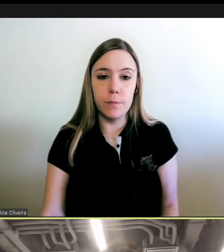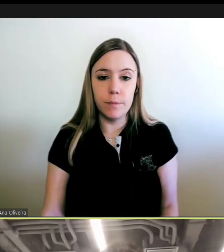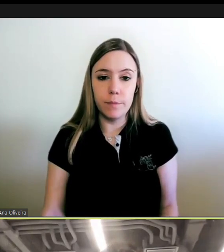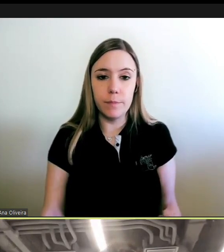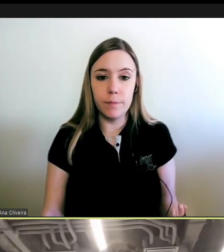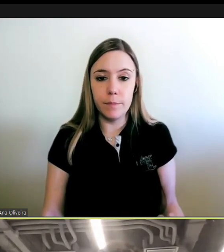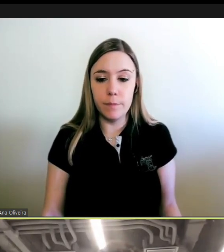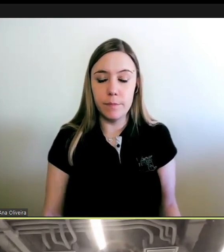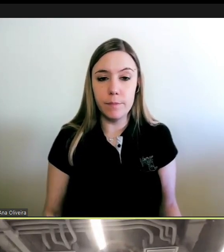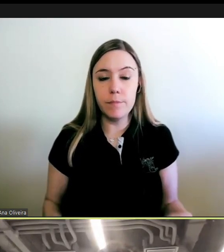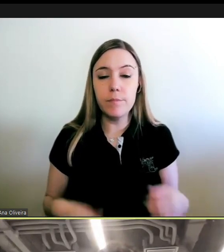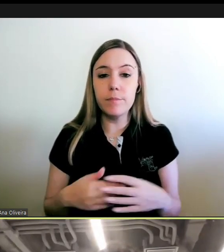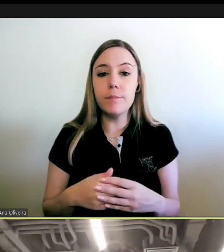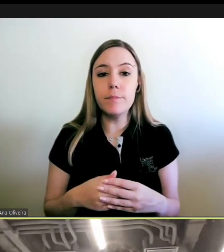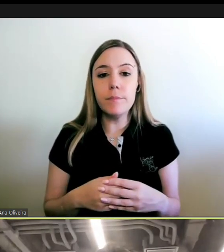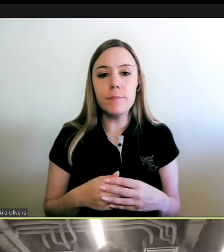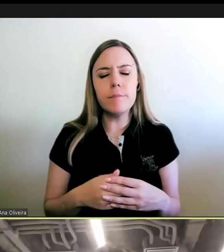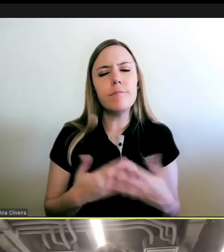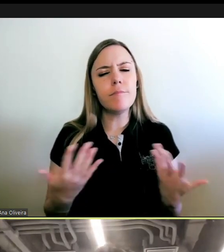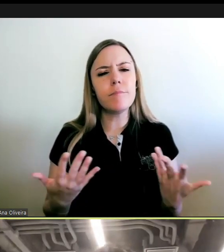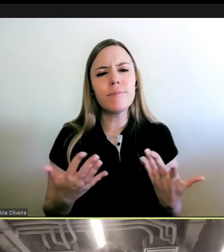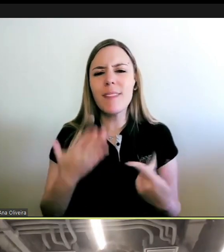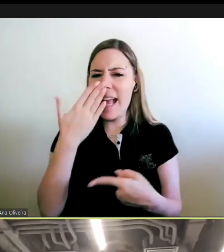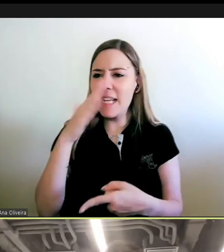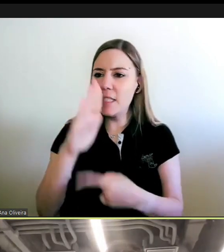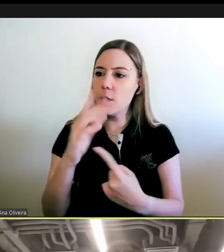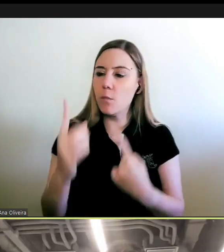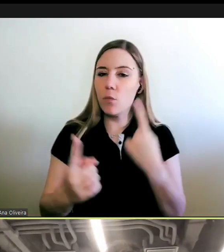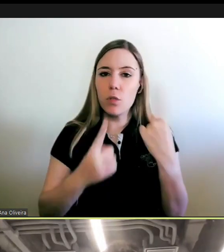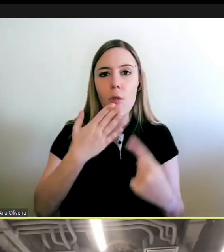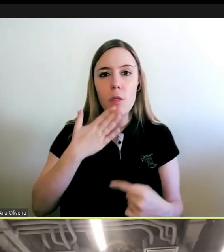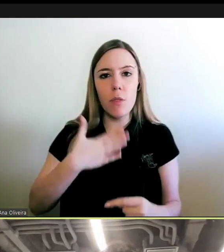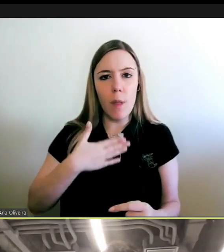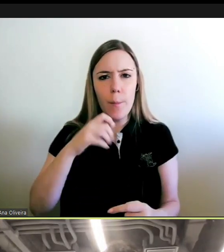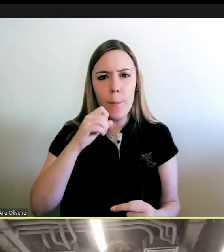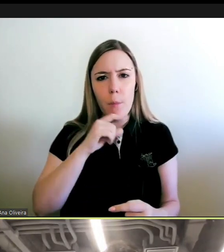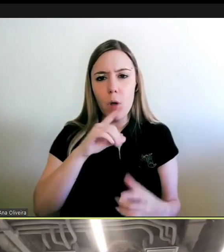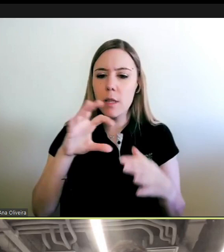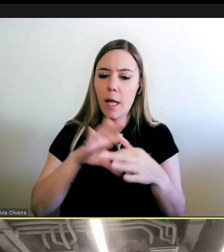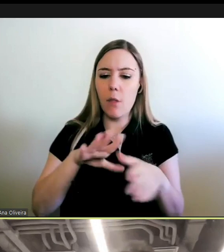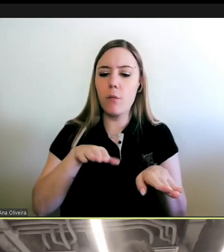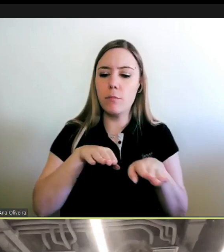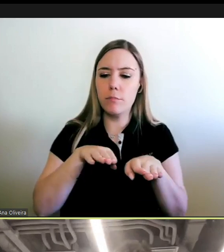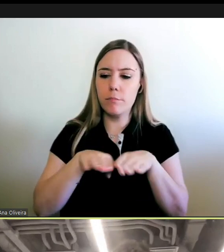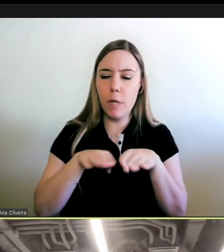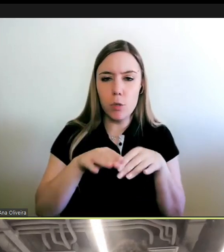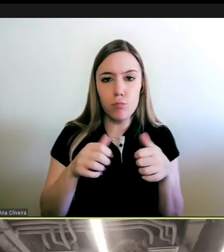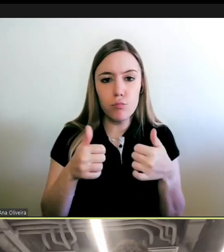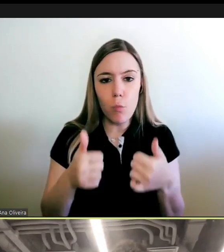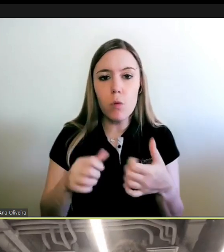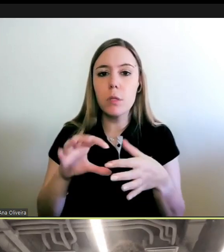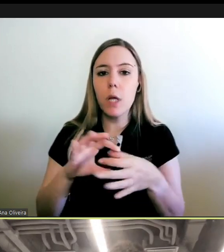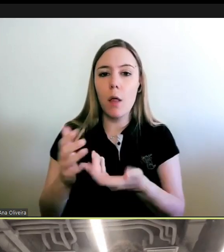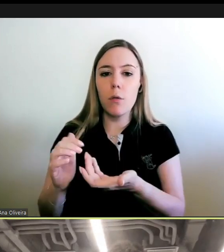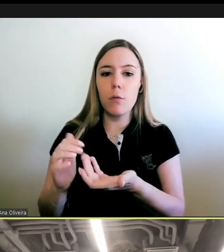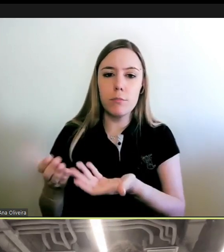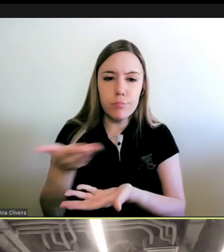dizer-nos se nos consegue dar alguns exemplos de boas práticas ou de melhores práticas de cooperação e